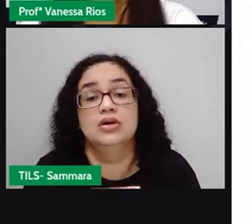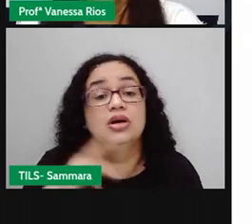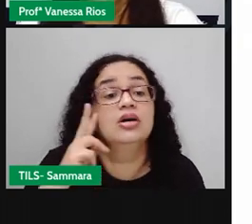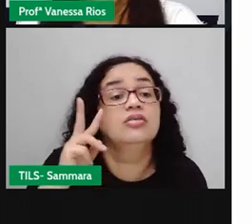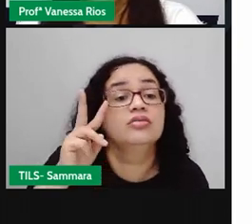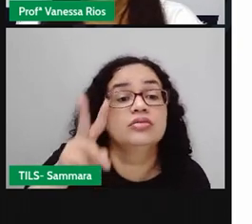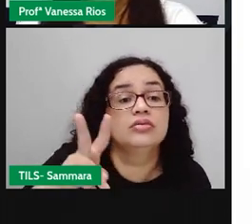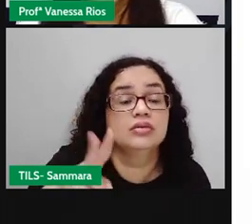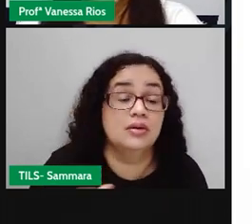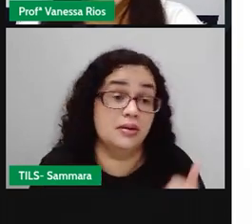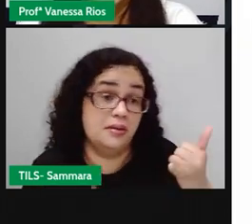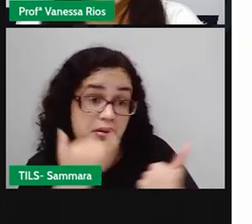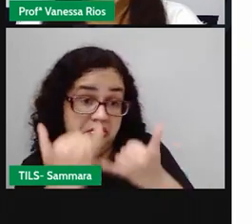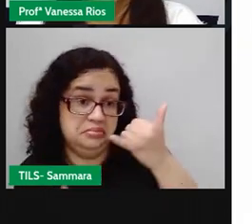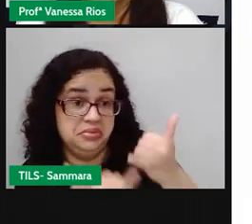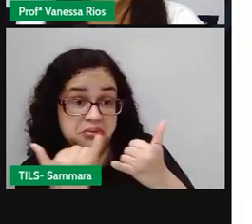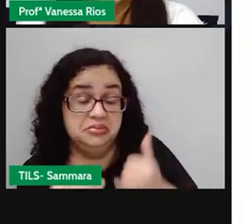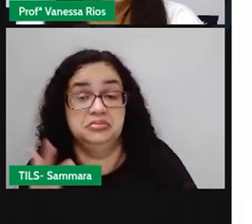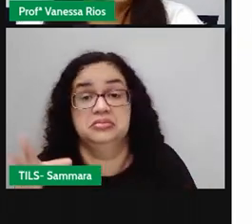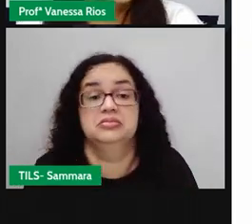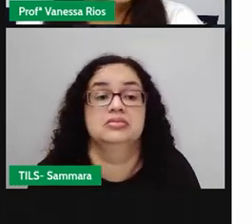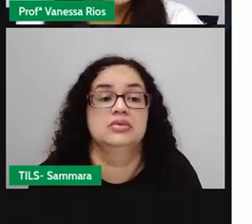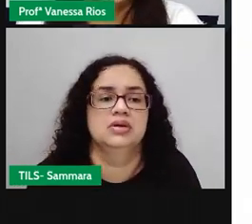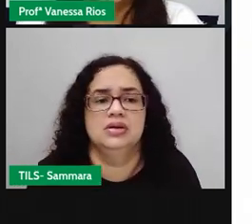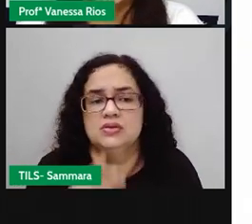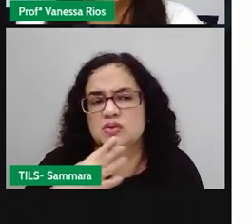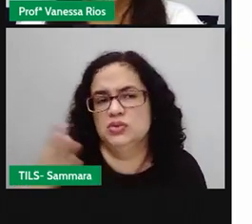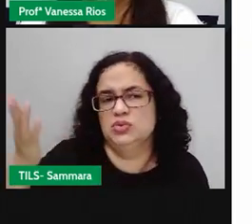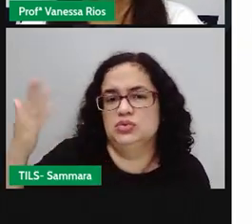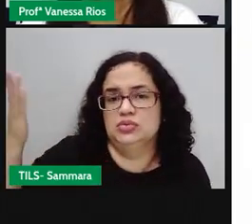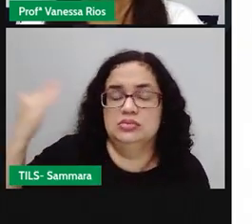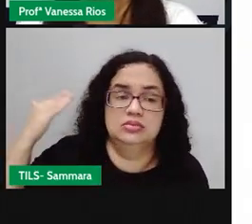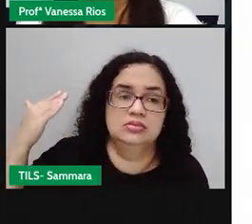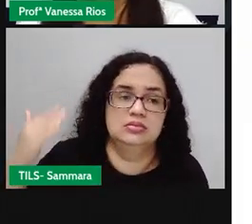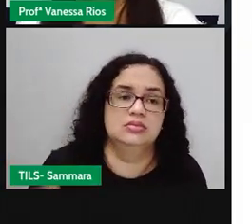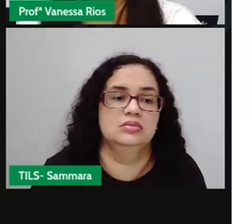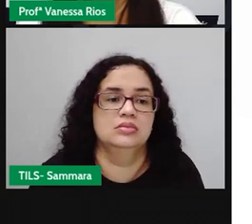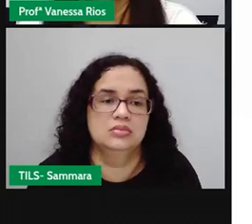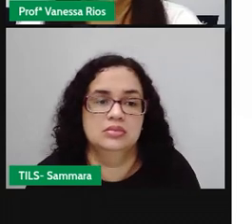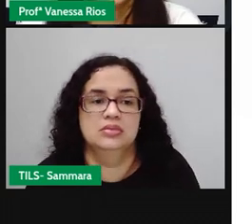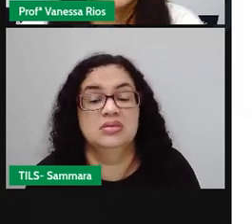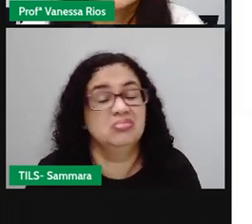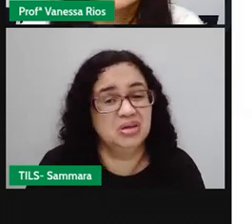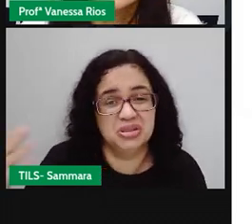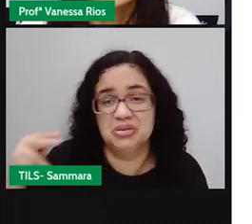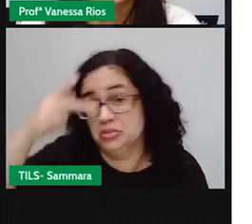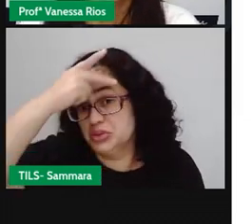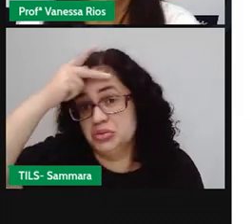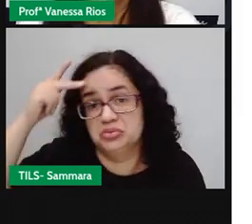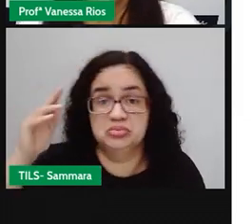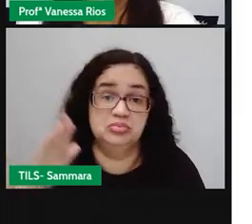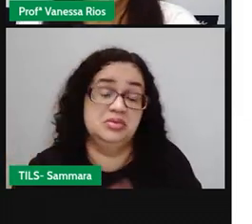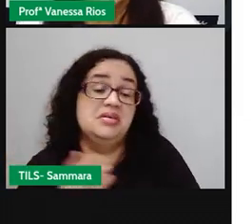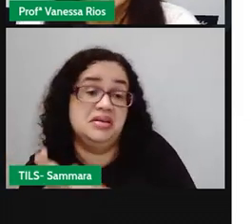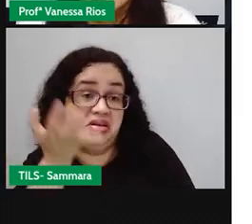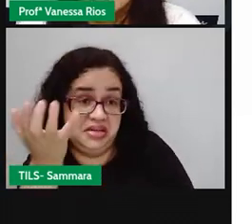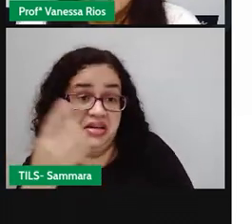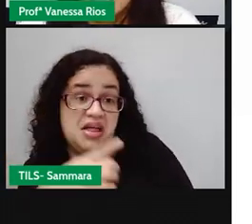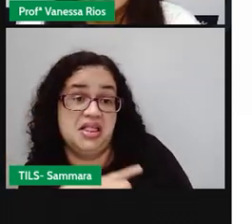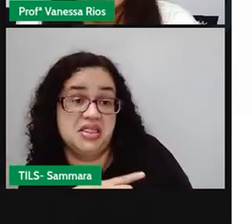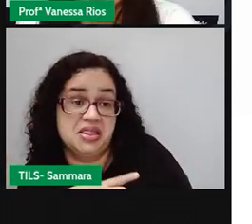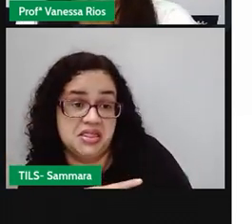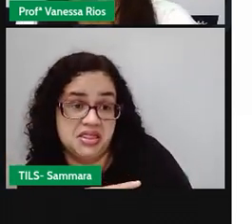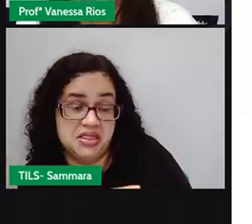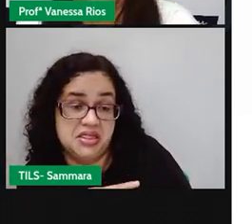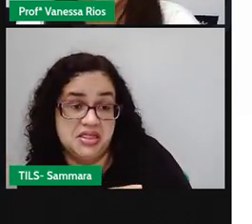ó, este brinquedo aí que foi há alguns anos atrás. Virou uma febre, todo mundo queria ter um, não